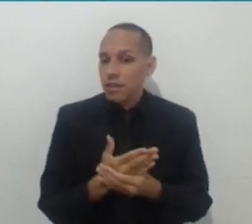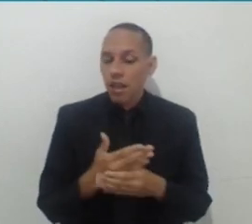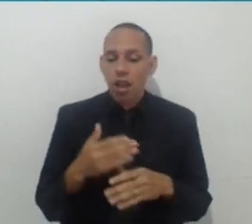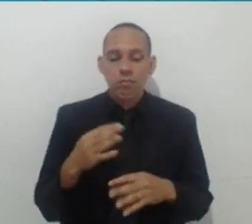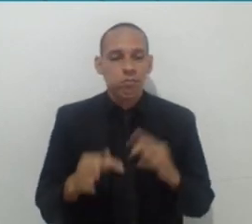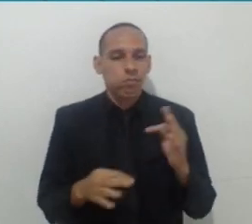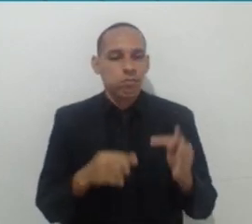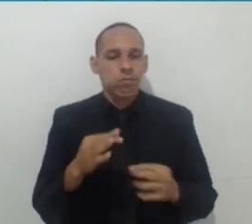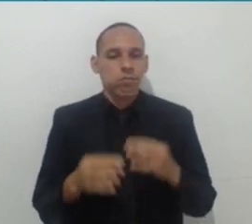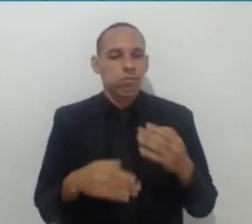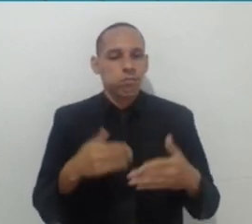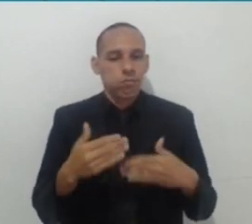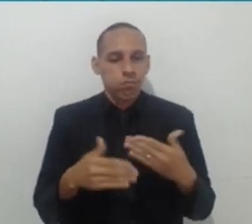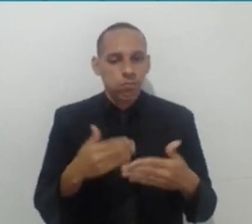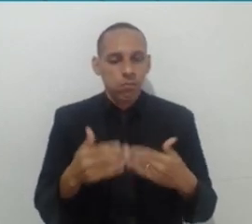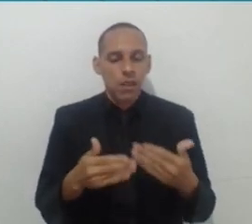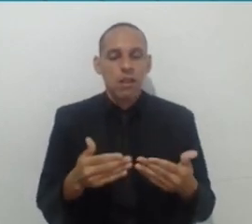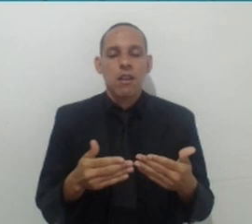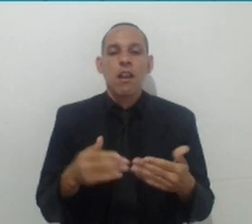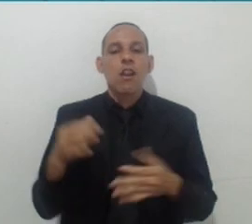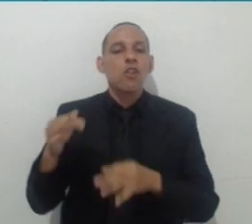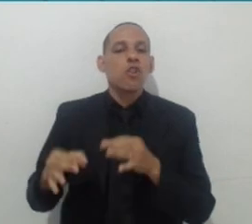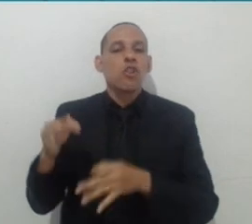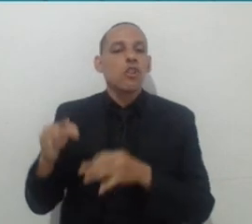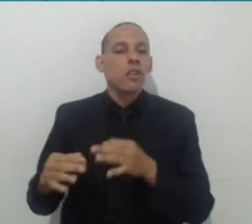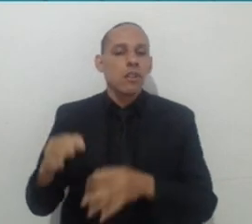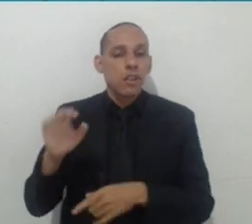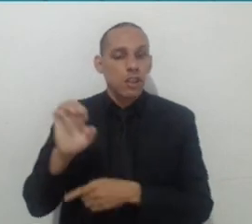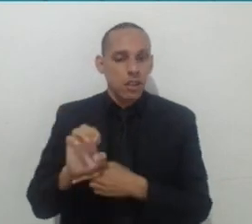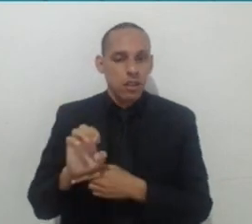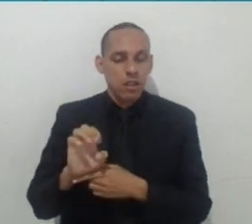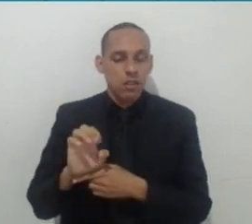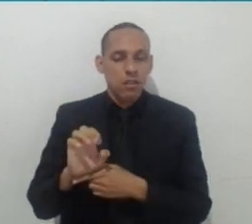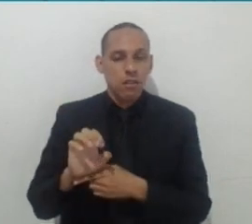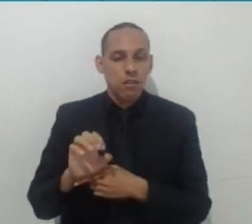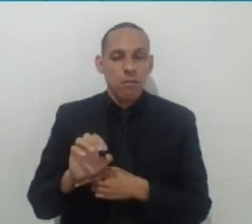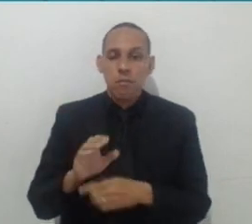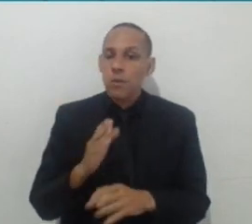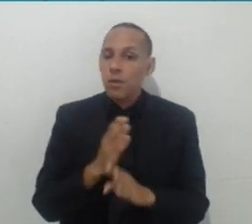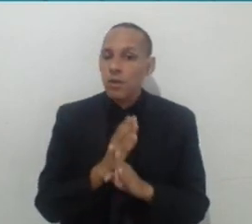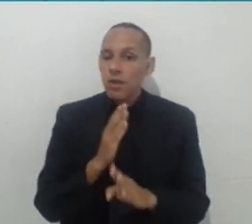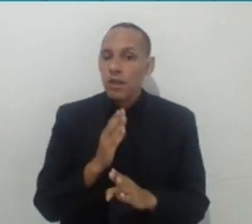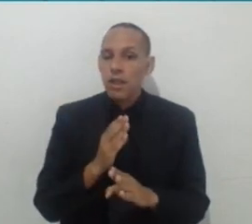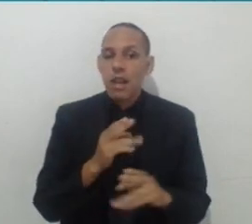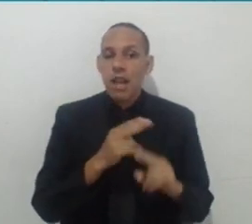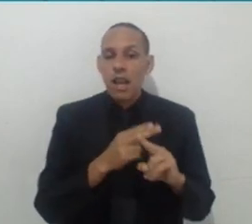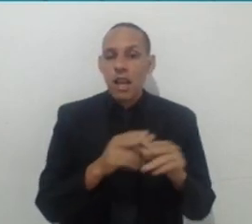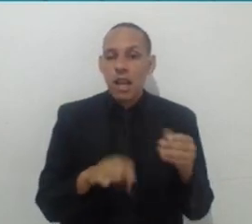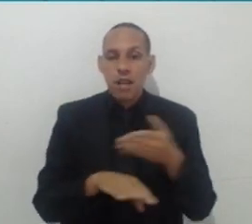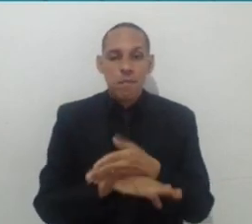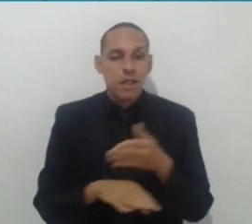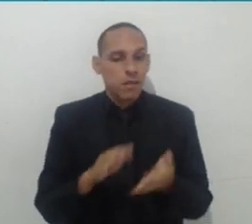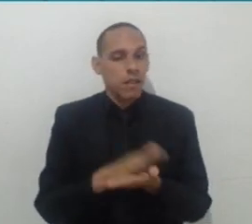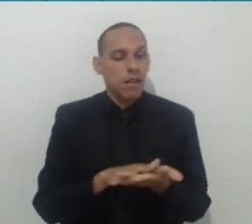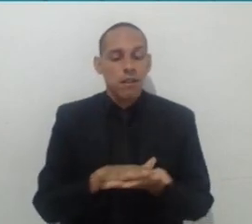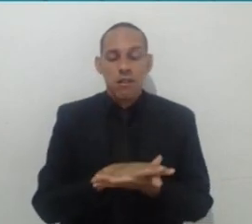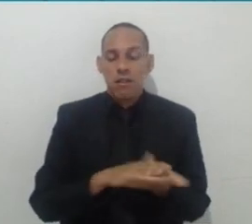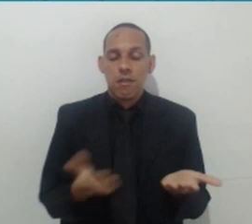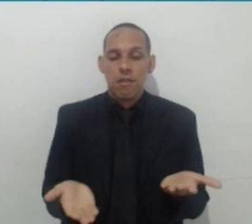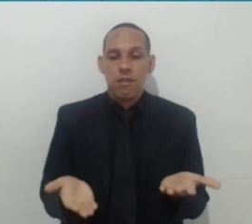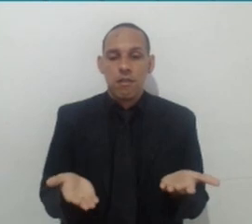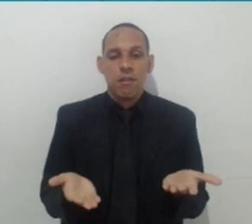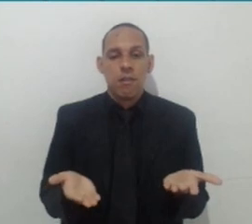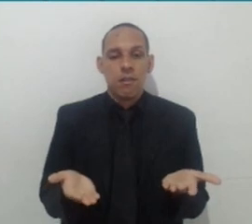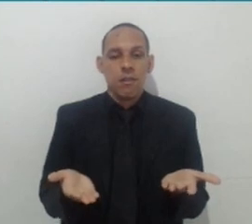Justiça Estadual e sem, contudo, ter qualquer participação da Caixa, ou